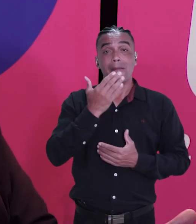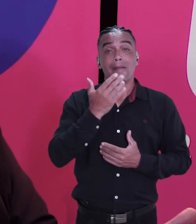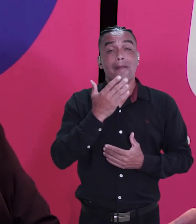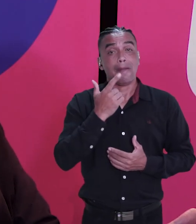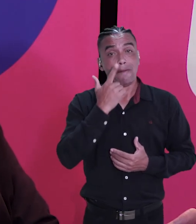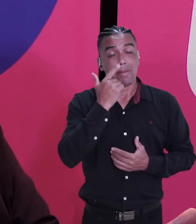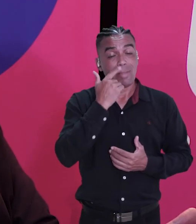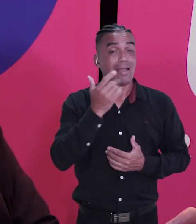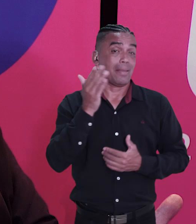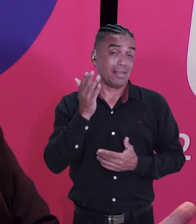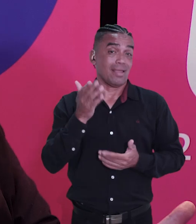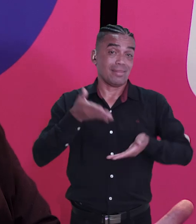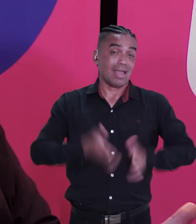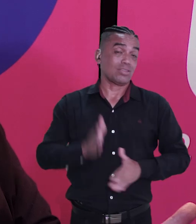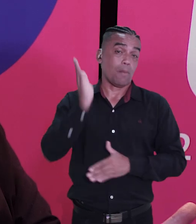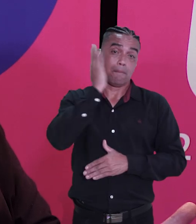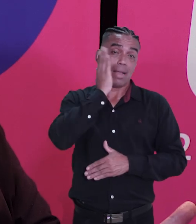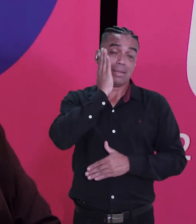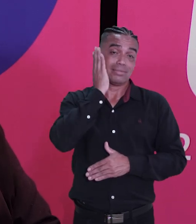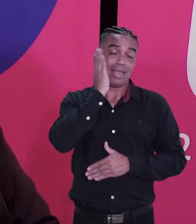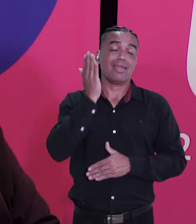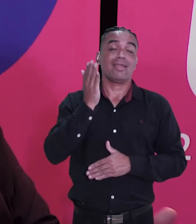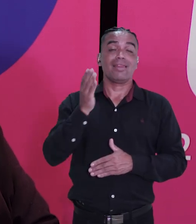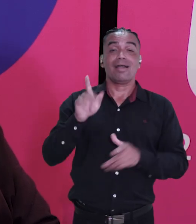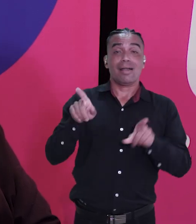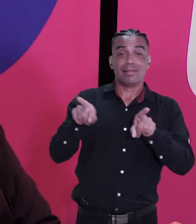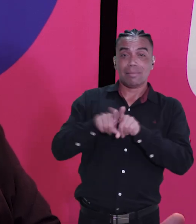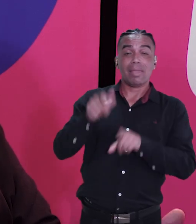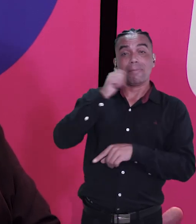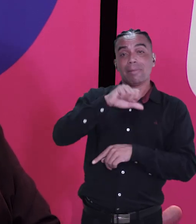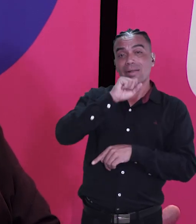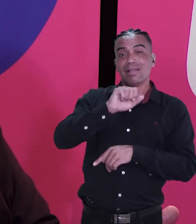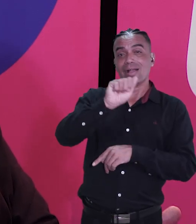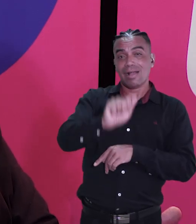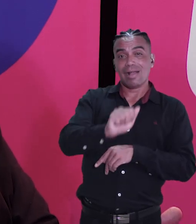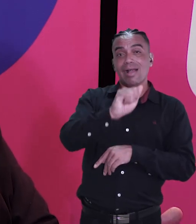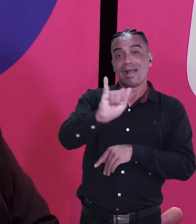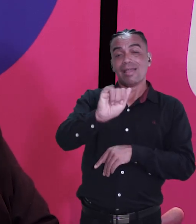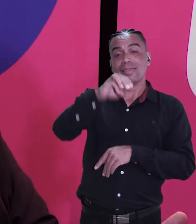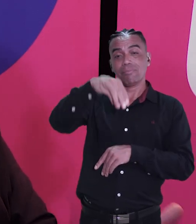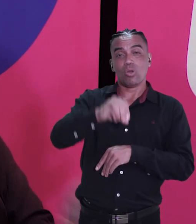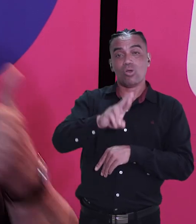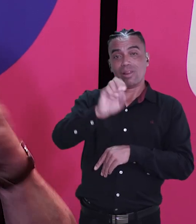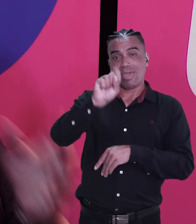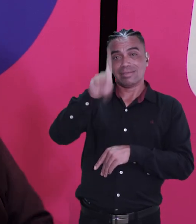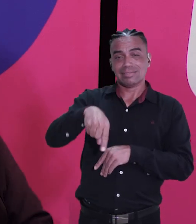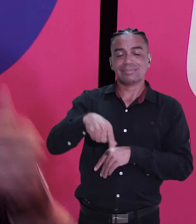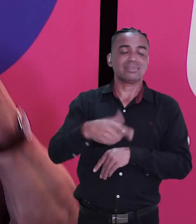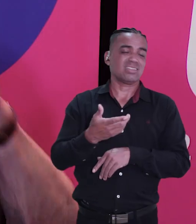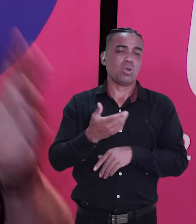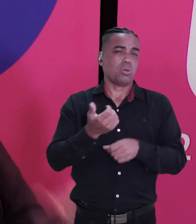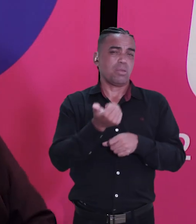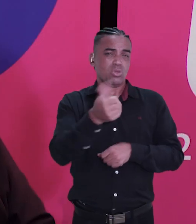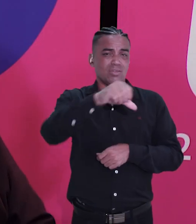era de Barbacena, minha mãe de Aí Moraes. Meu pai foi para o Rio em 1929, com 19 anos, né? E aí estamos falando já